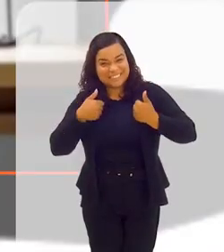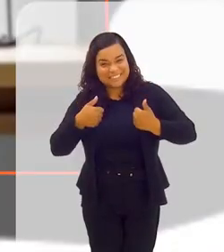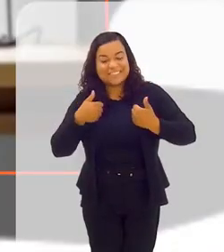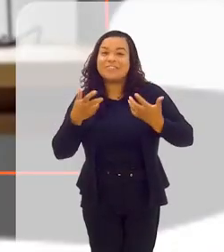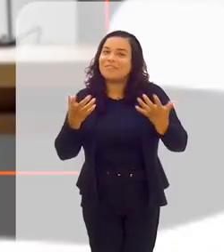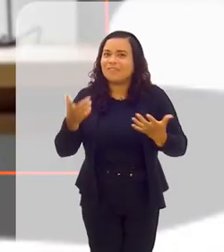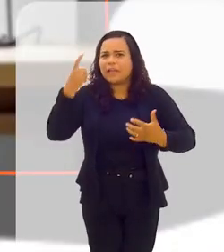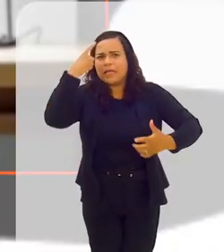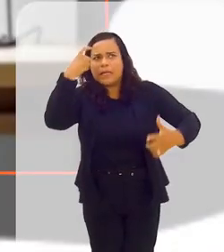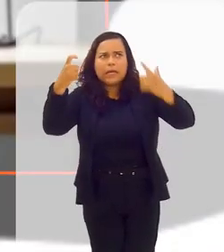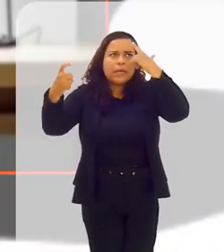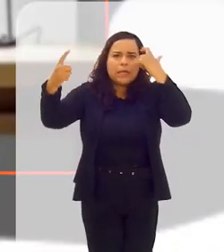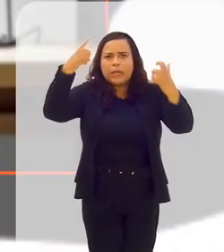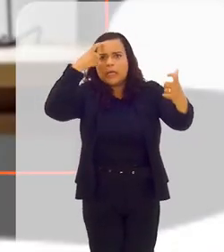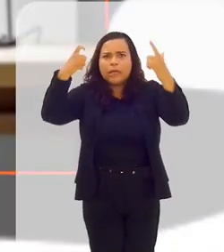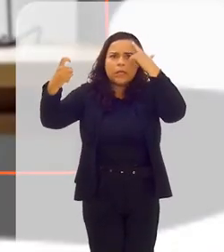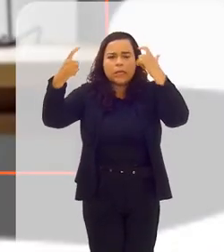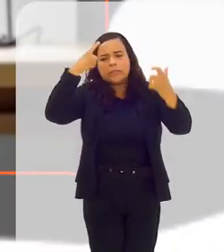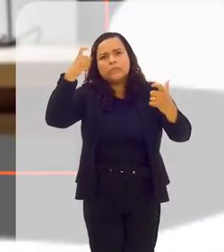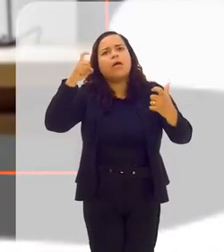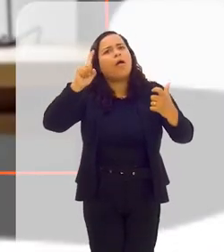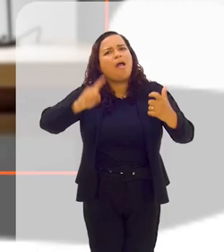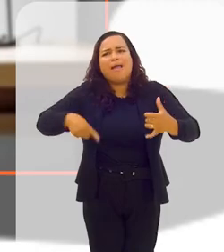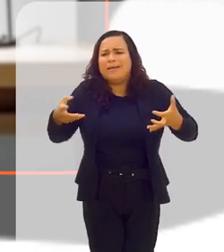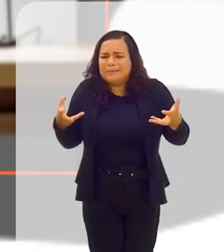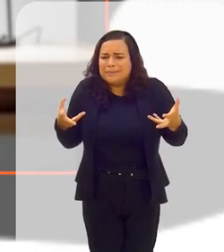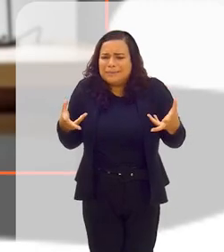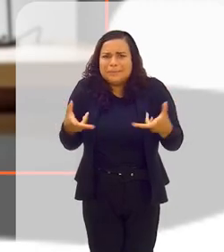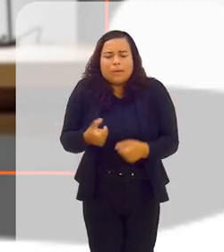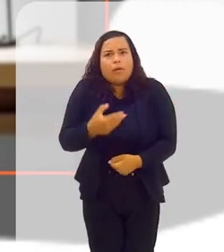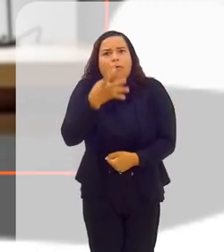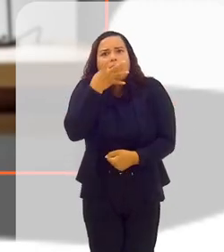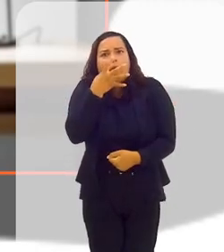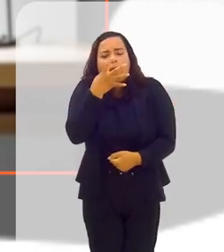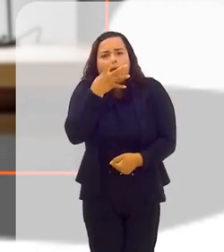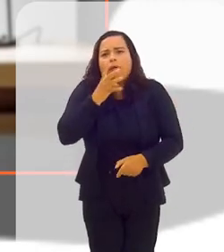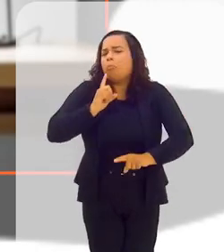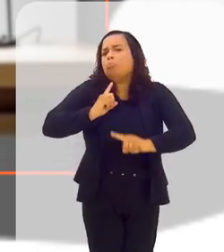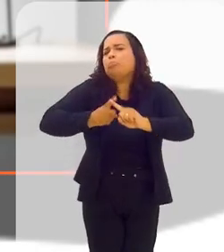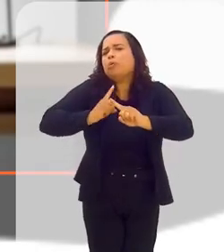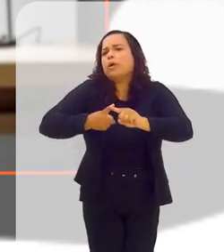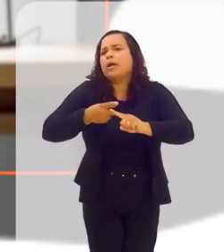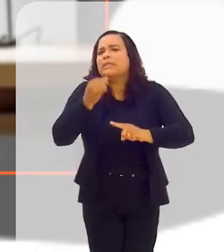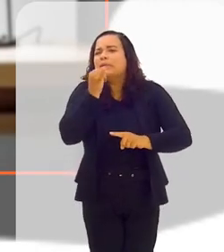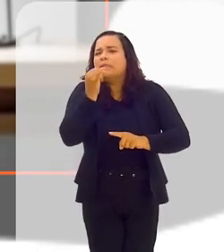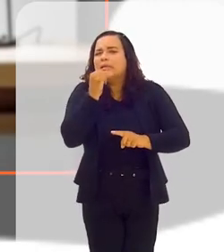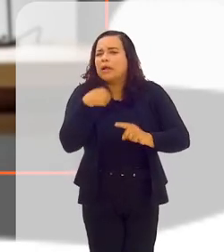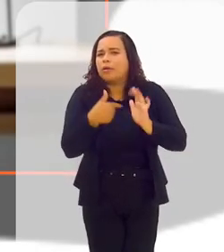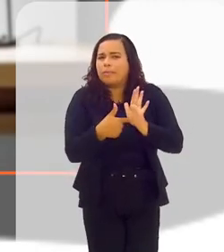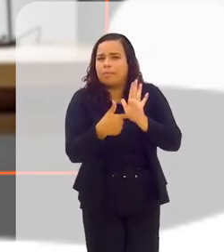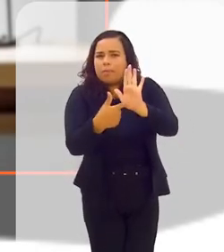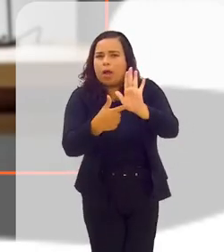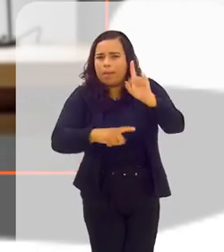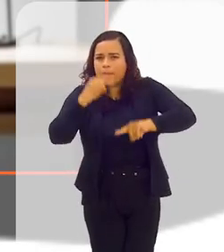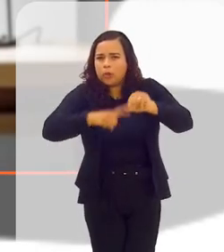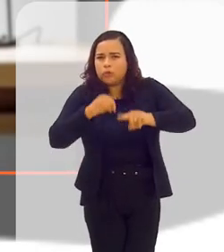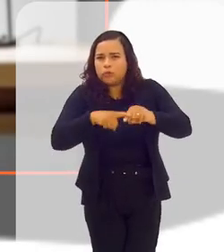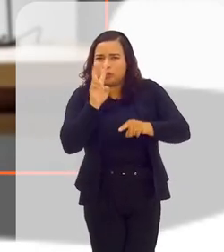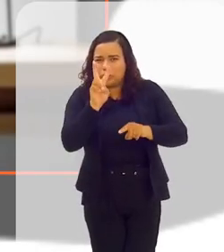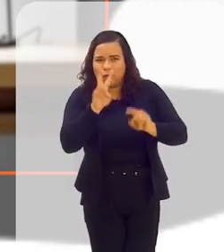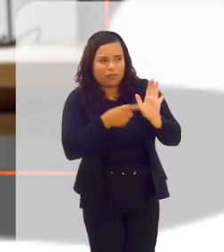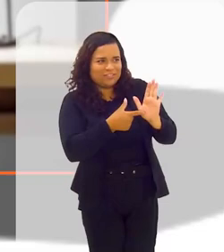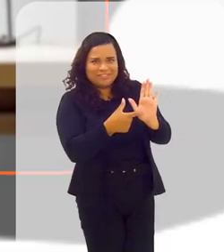Olá! A criatividade é mesmo algo fascinante, não é? Porque se eu te mostrar esses dois produtos